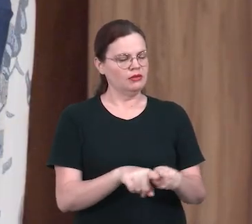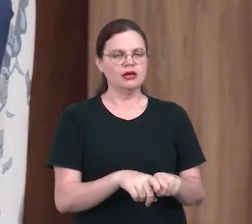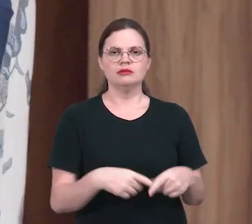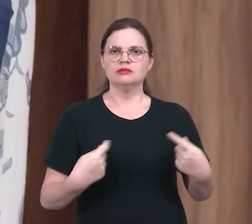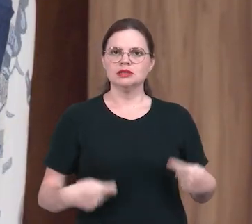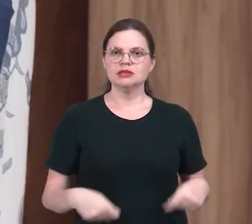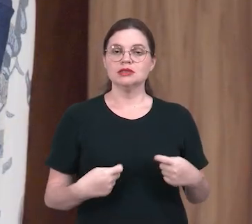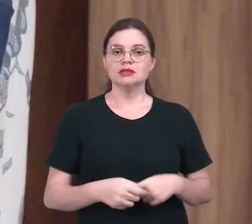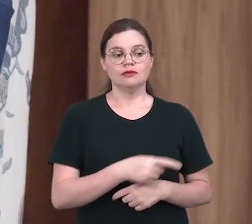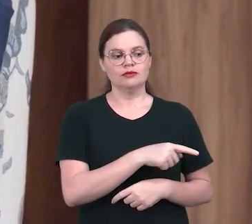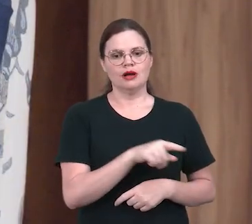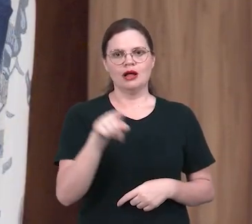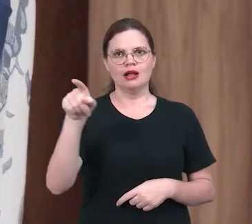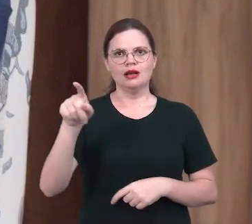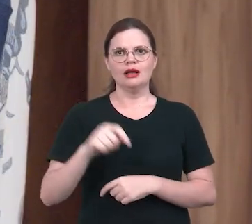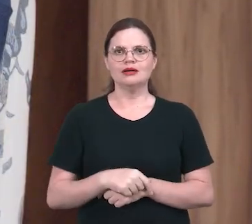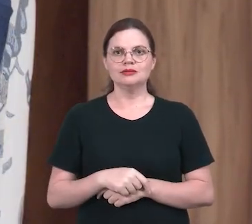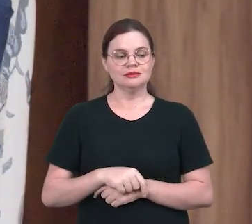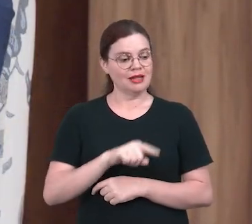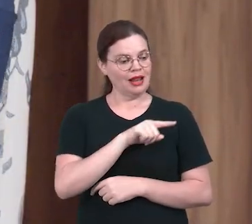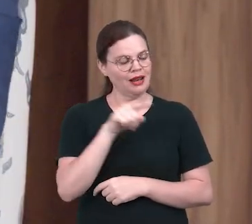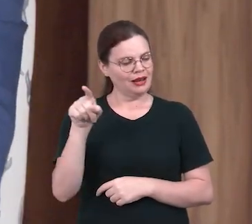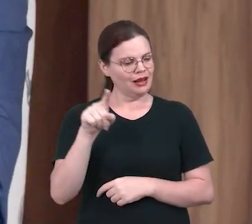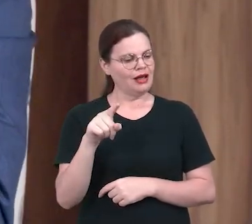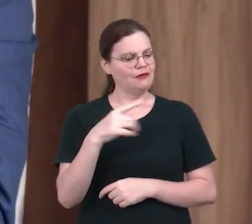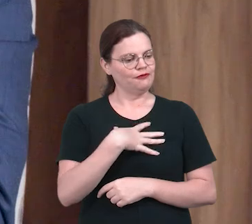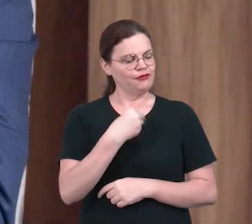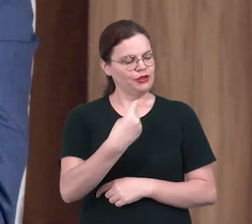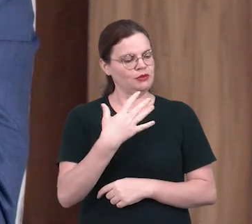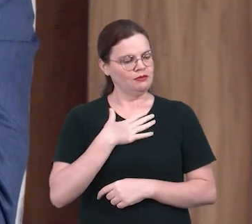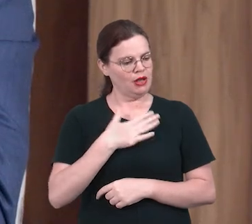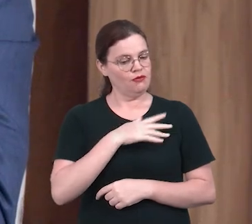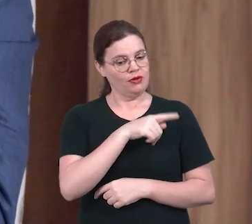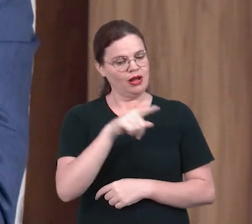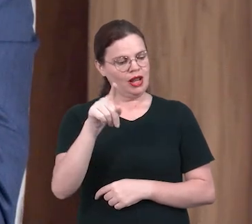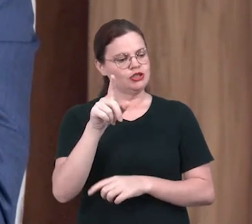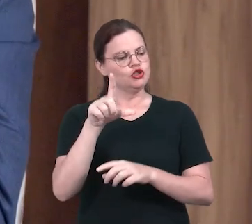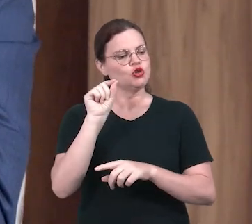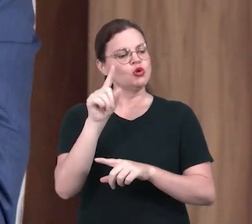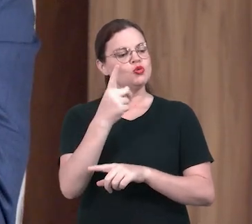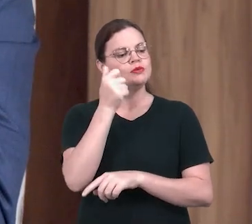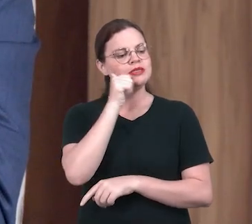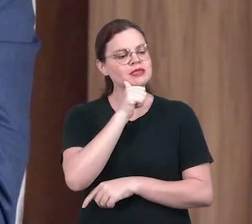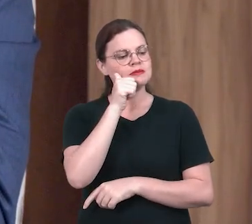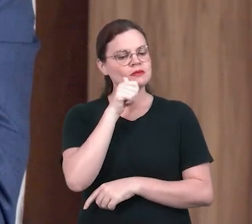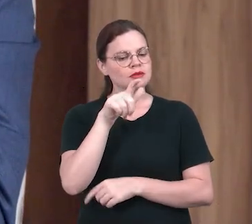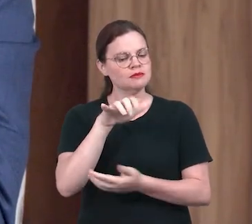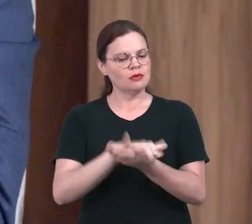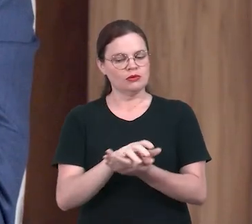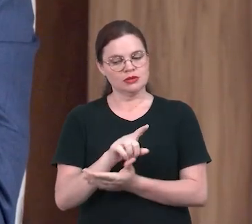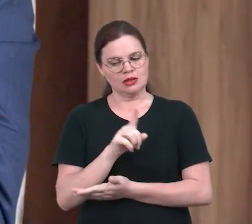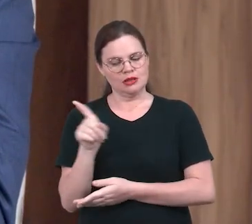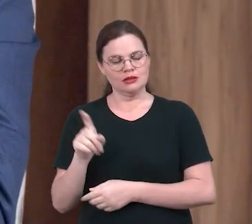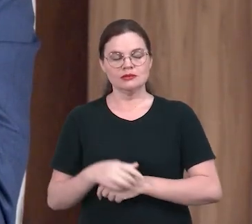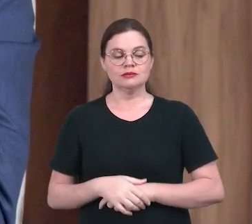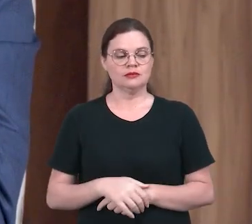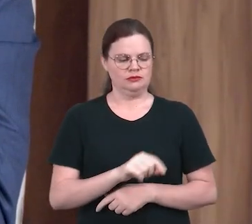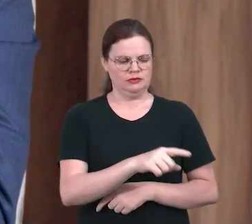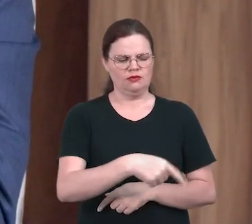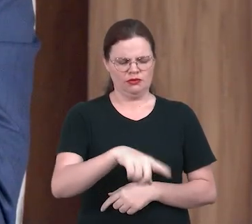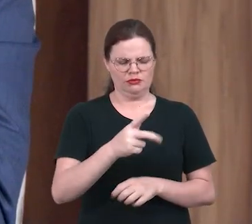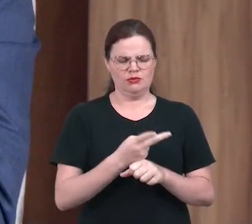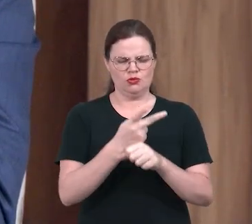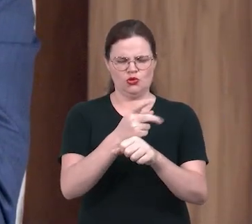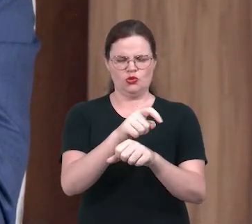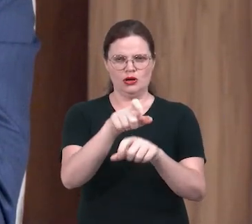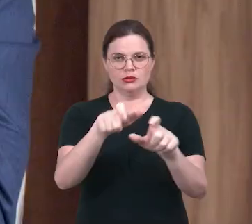também a casa do seu filho, a vida do seu filho. E aí ele diz: Olha, eu quero que você